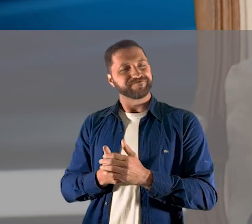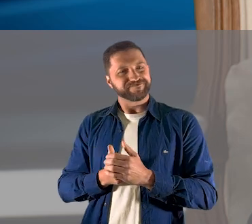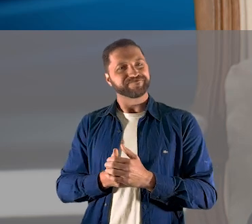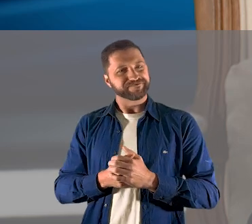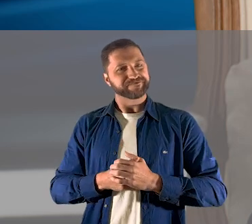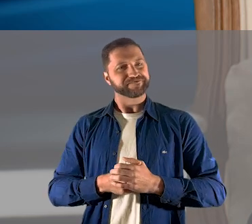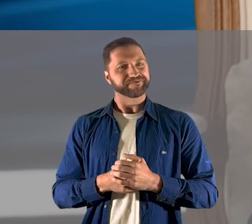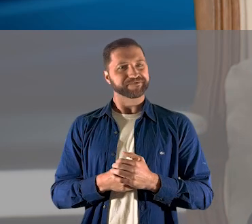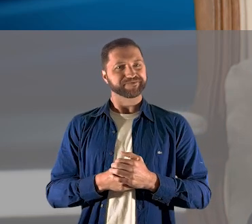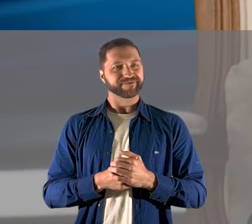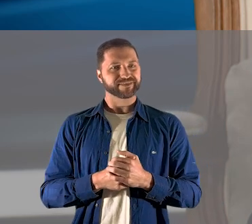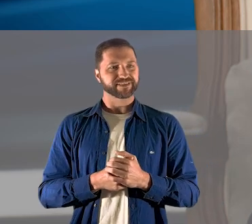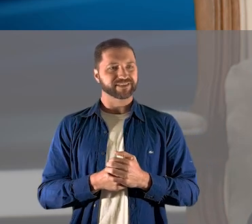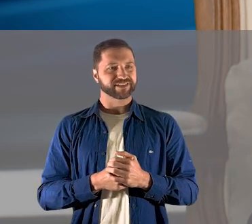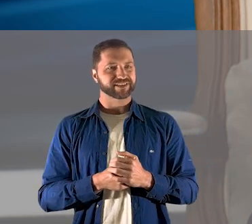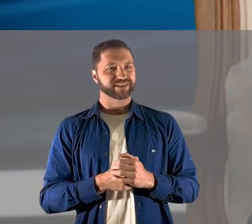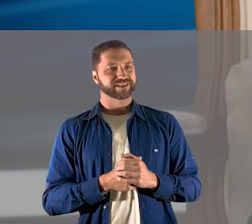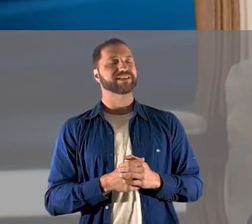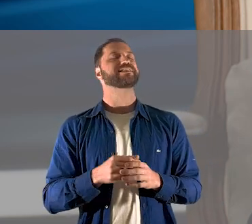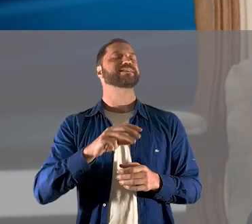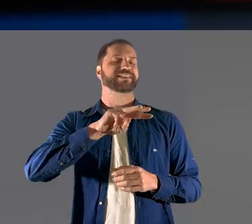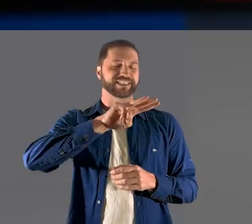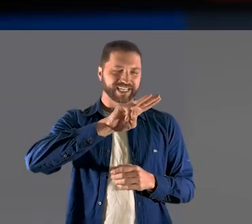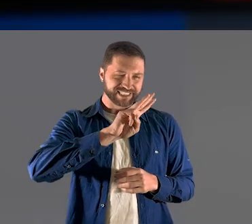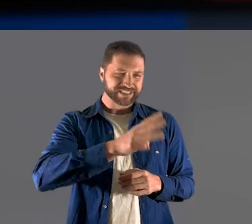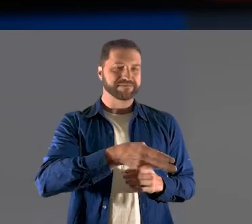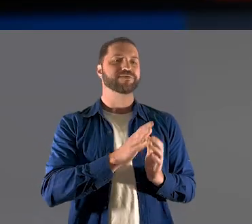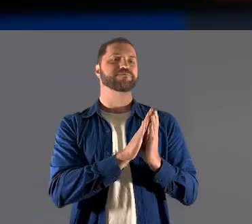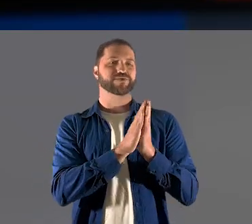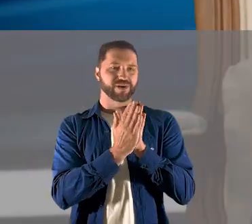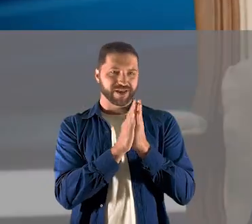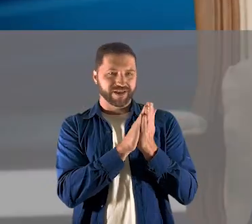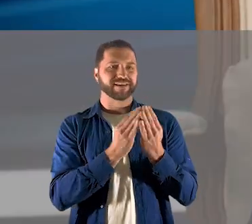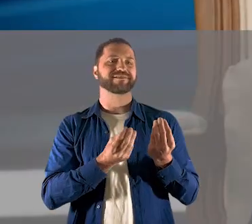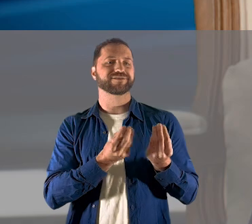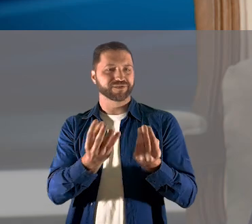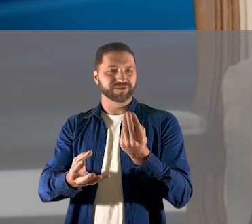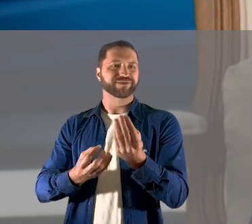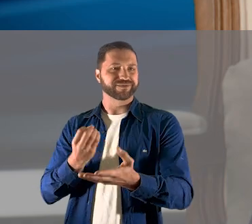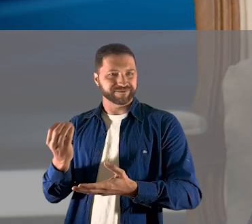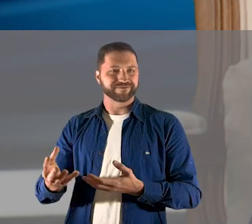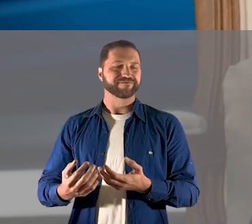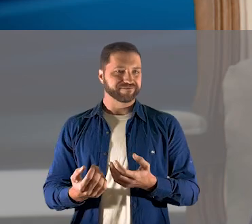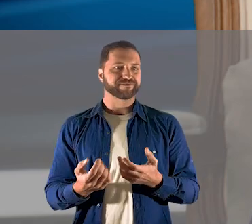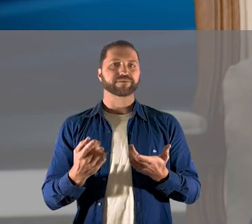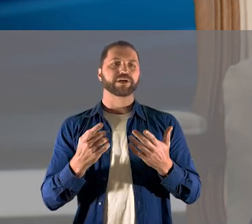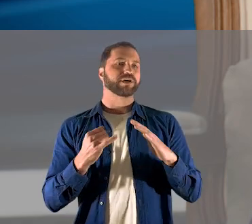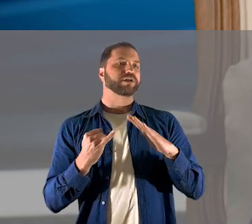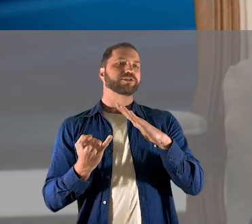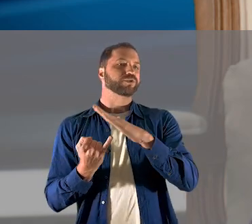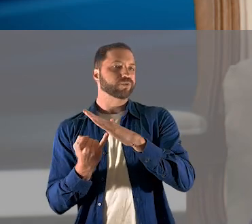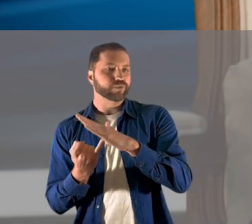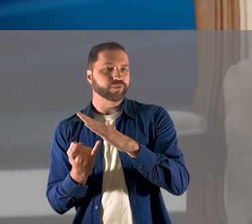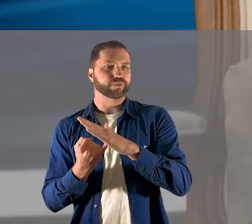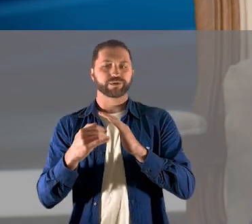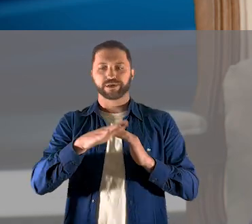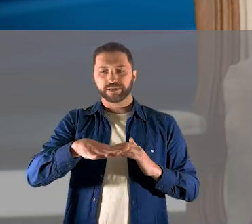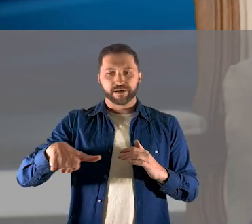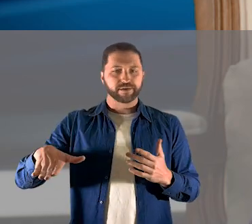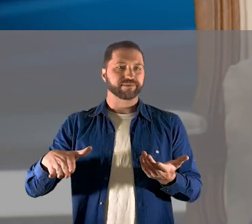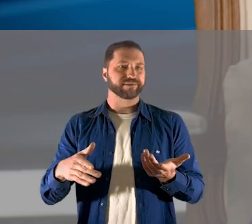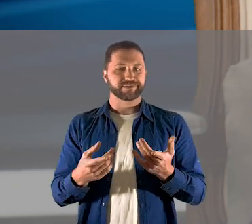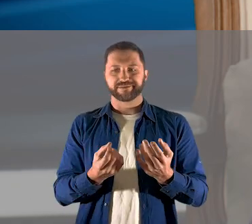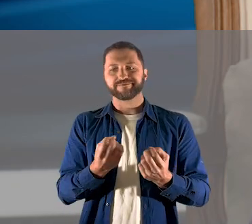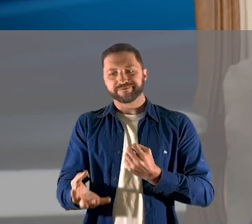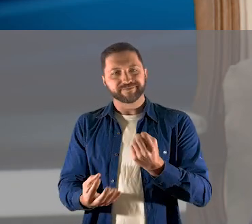o que foram mais de 3 mil bonecas zoadas e a gente doou então para institutos que cuidavam de